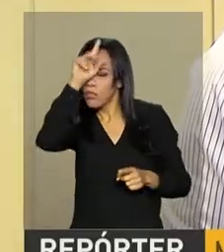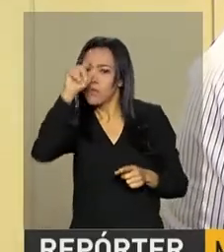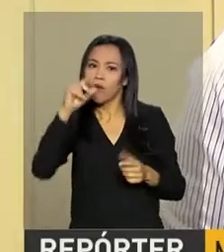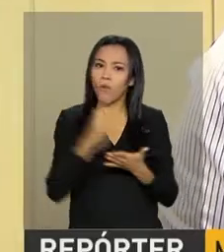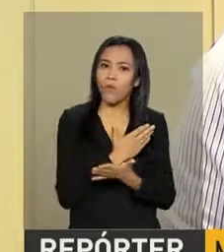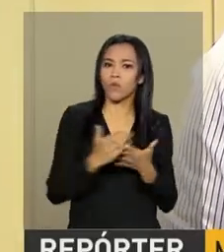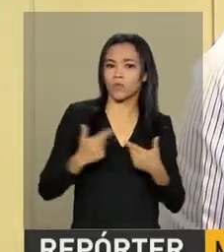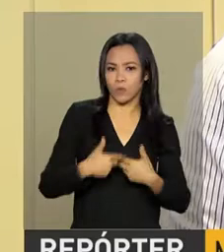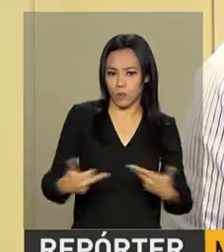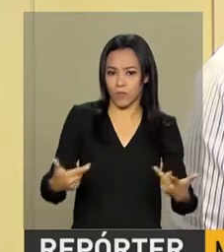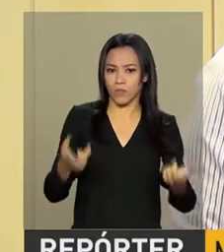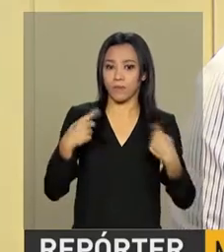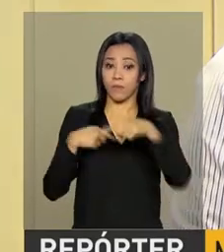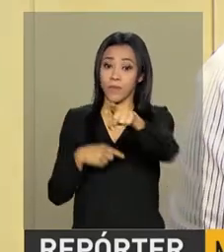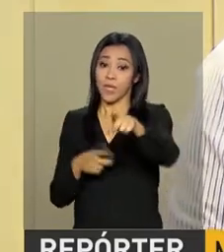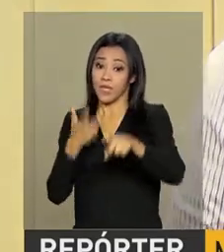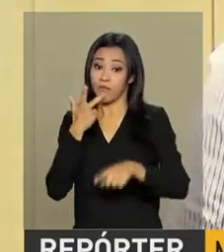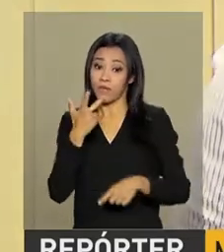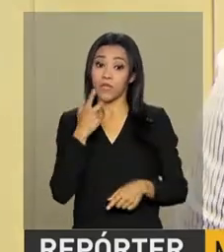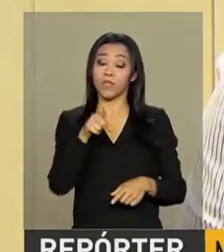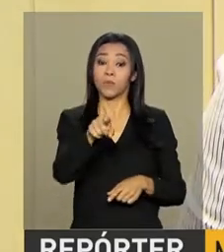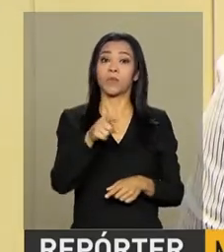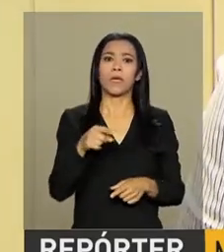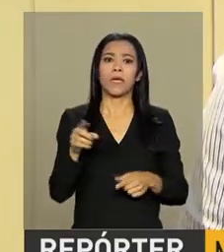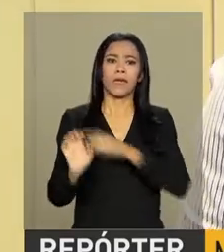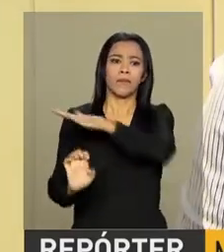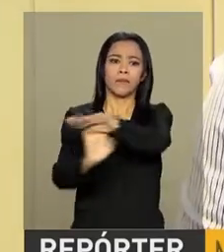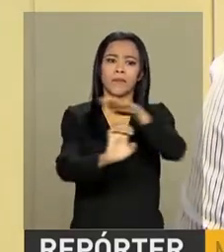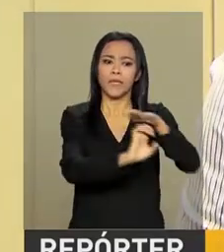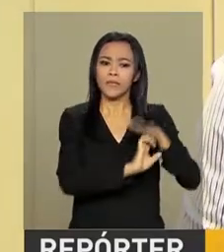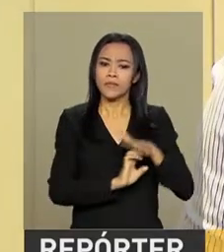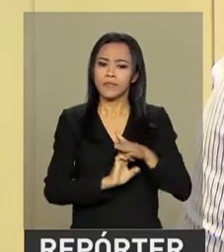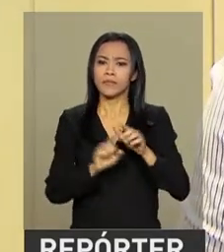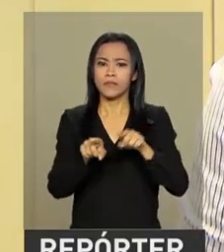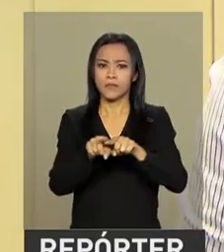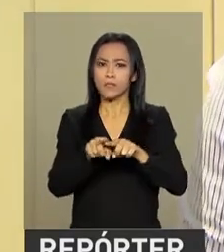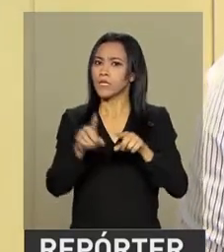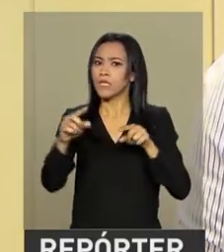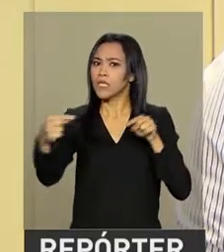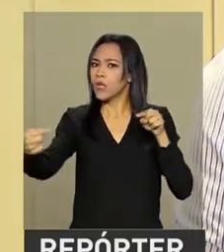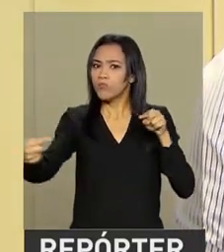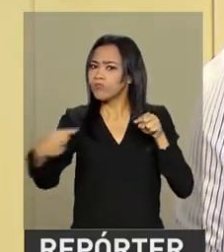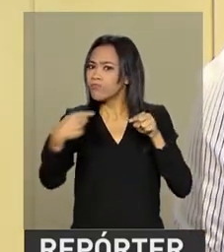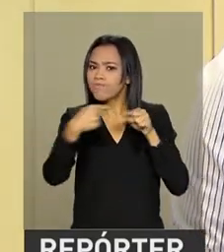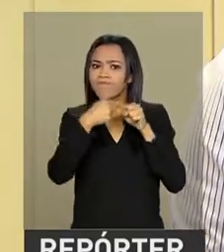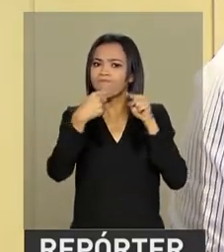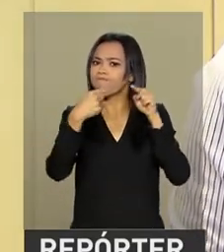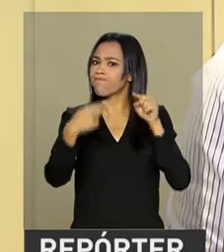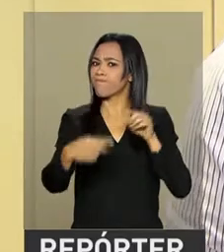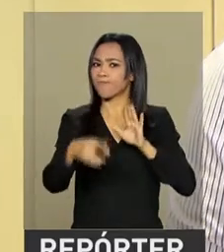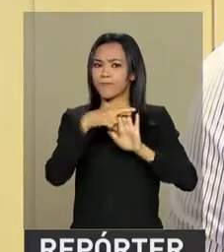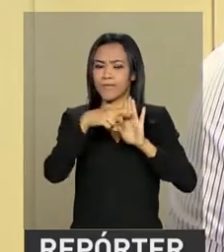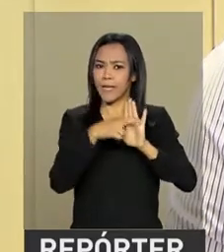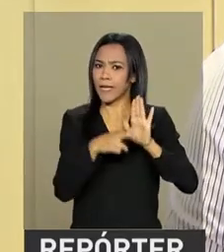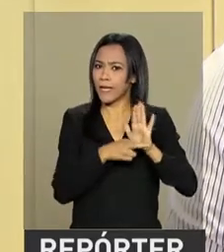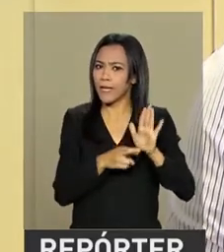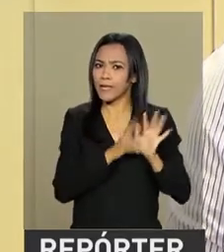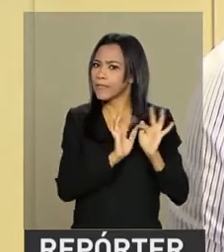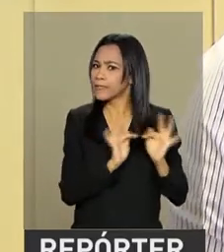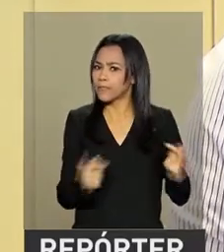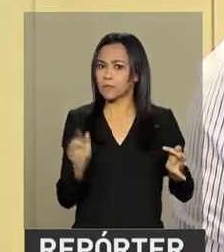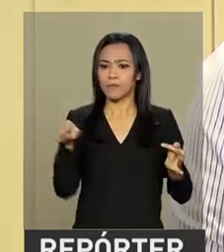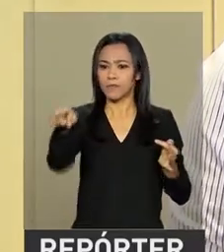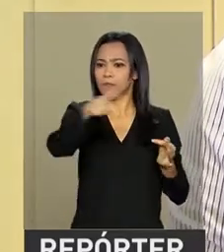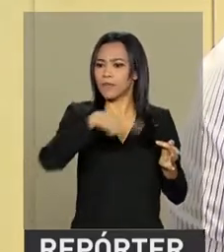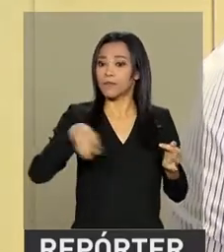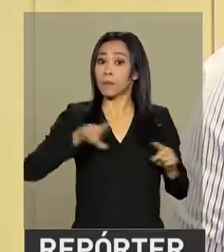foi o falso simples empresas pequenas que não se enquadram no programa do simples nacional para micro empresa